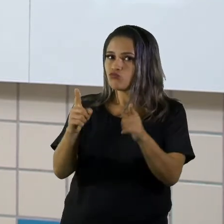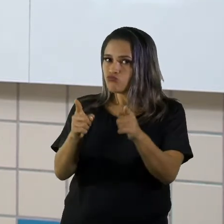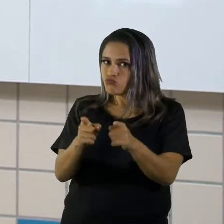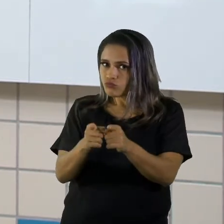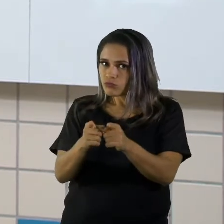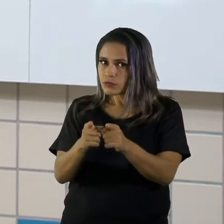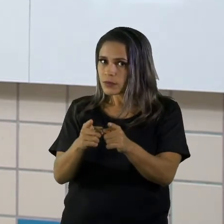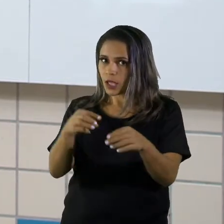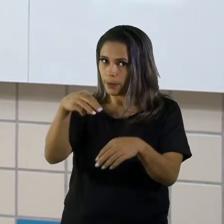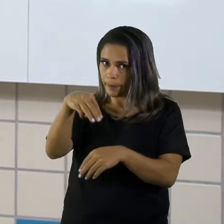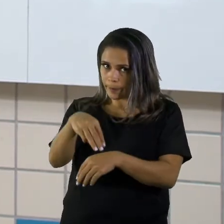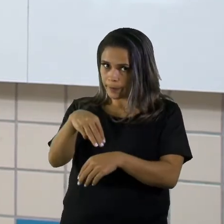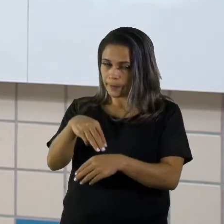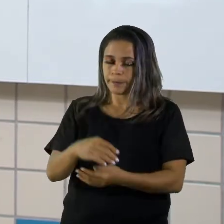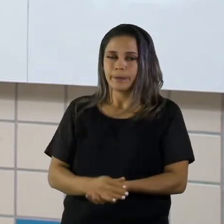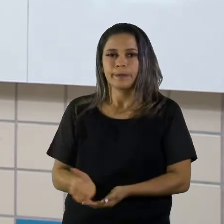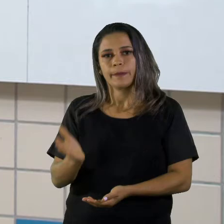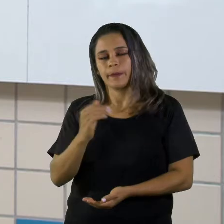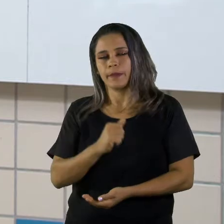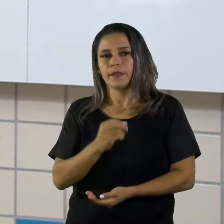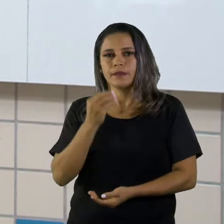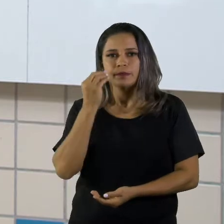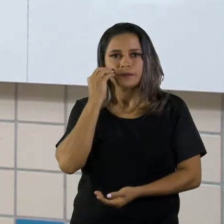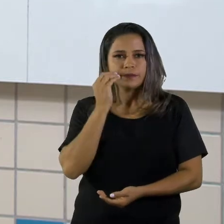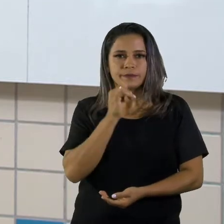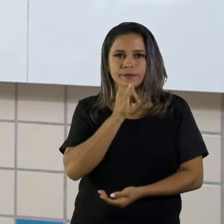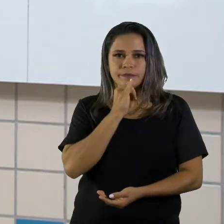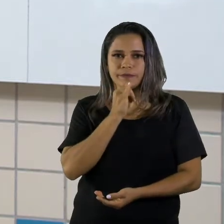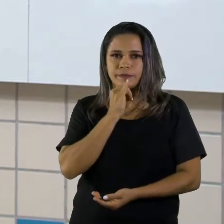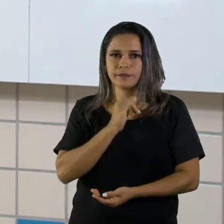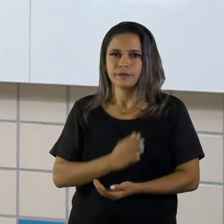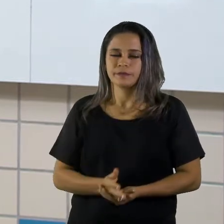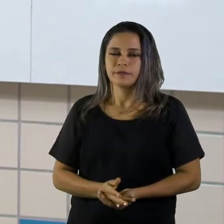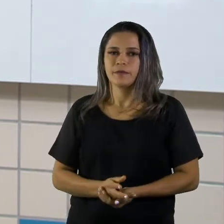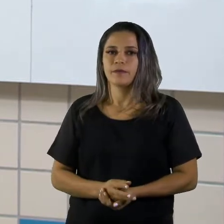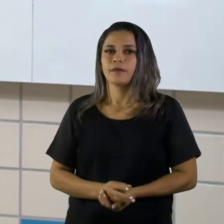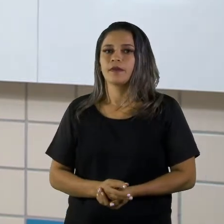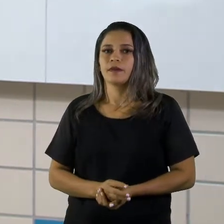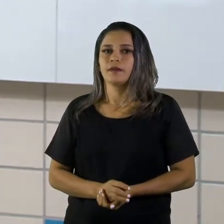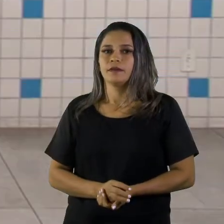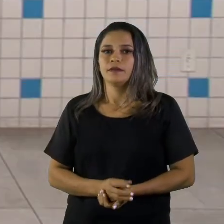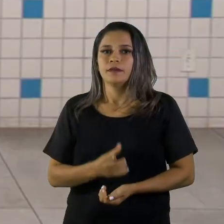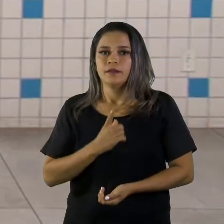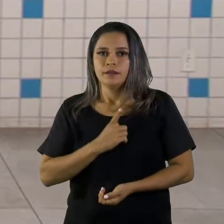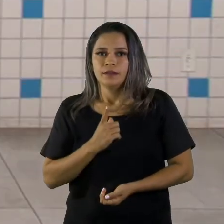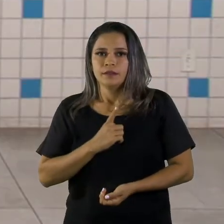em metros. Vamos lá? Vamos para um exemplo aqui no quadro. Nós temos aqui